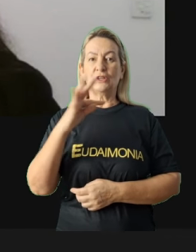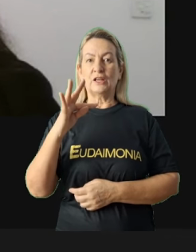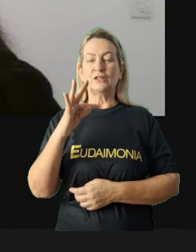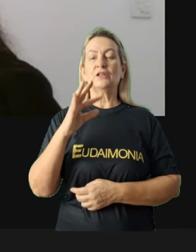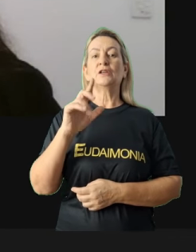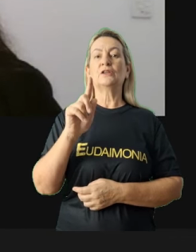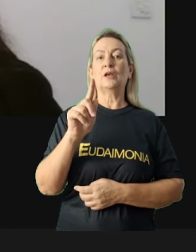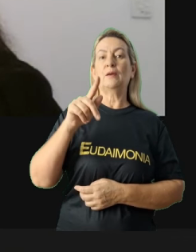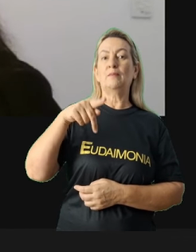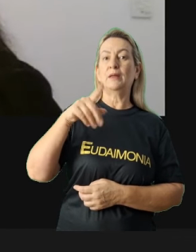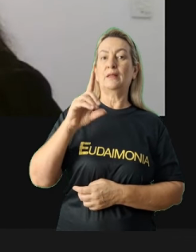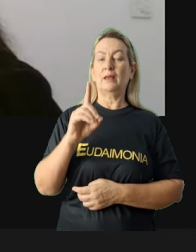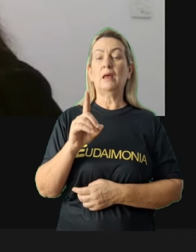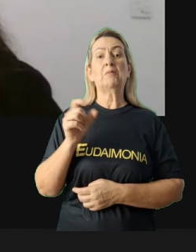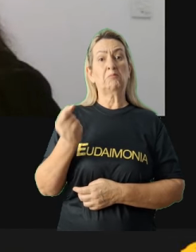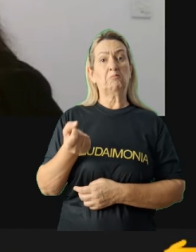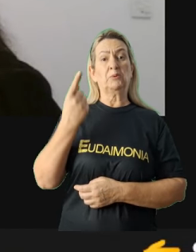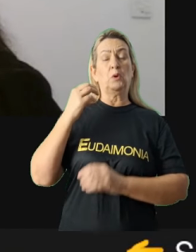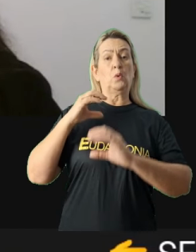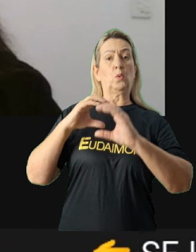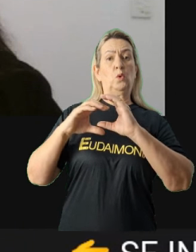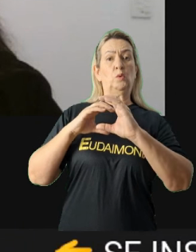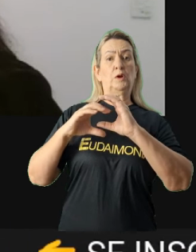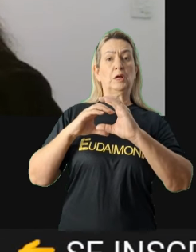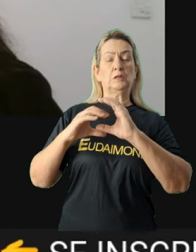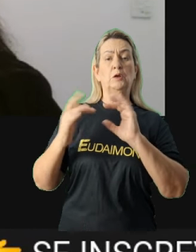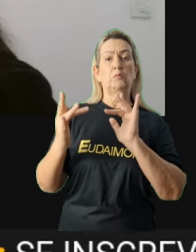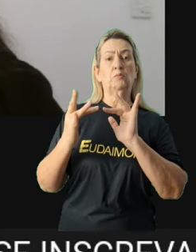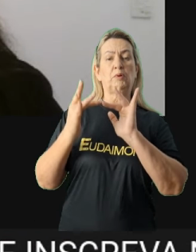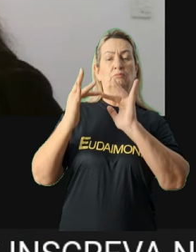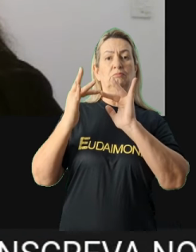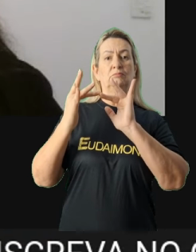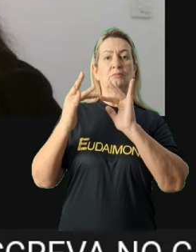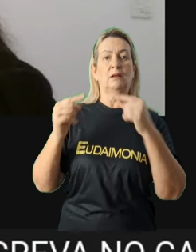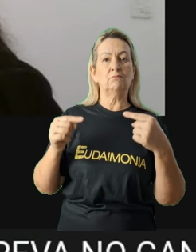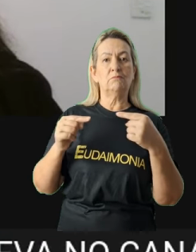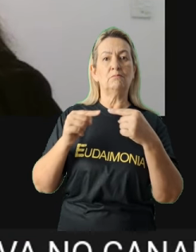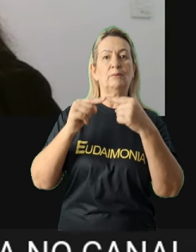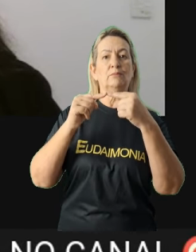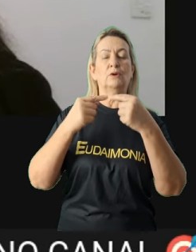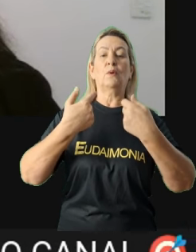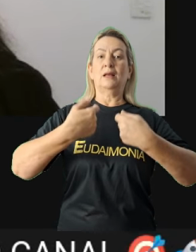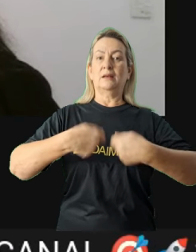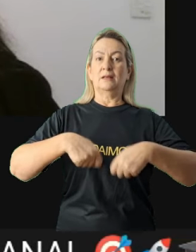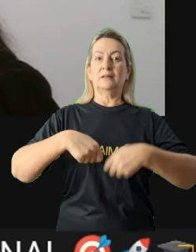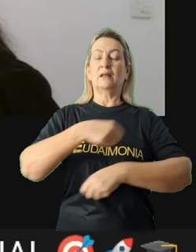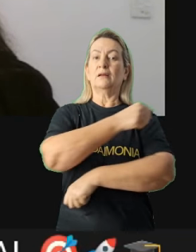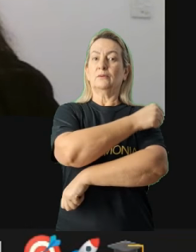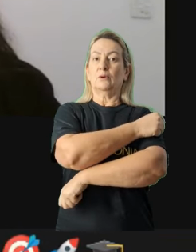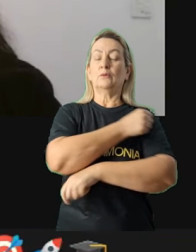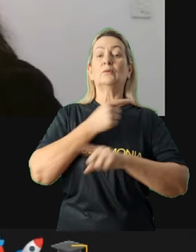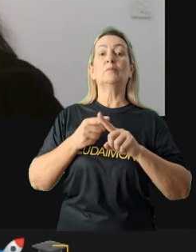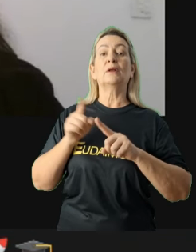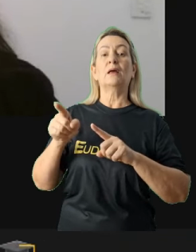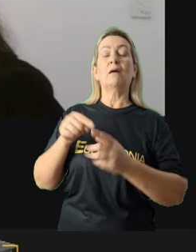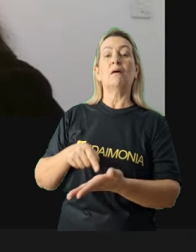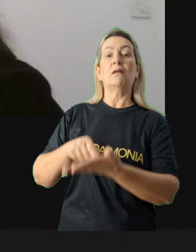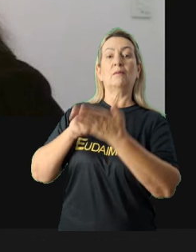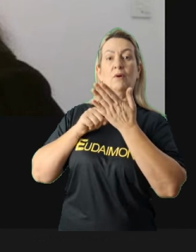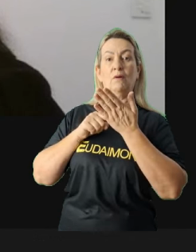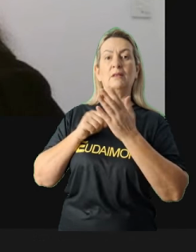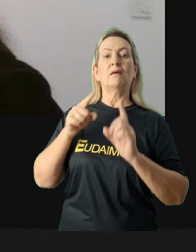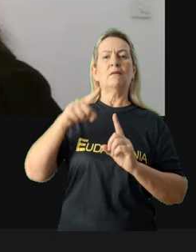Paulo, eu acho que ele comunica muito também. E ele está articulado com a personalização, a necessidade. Porque ele mostra para